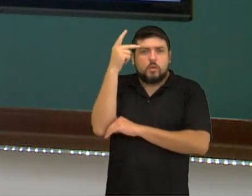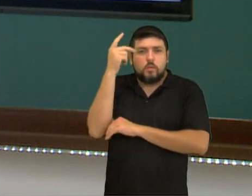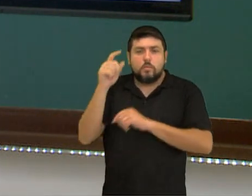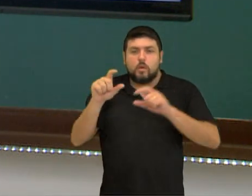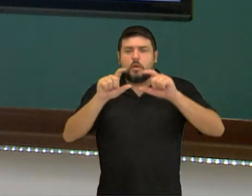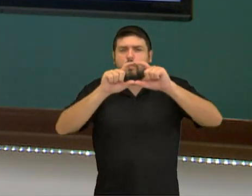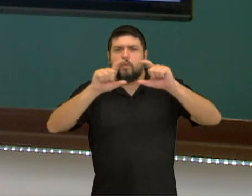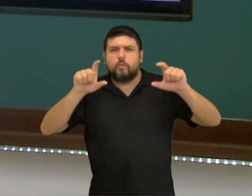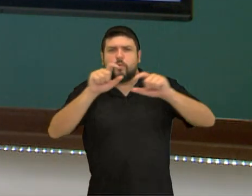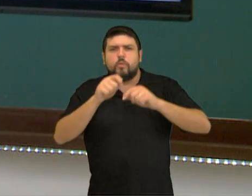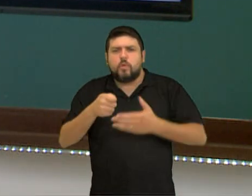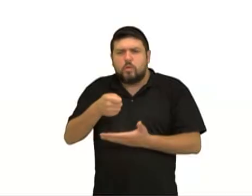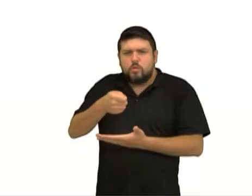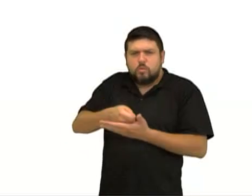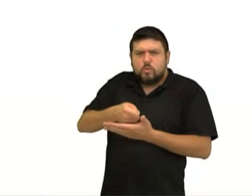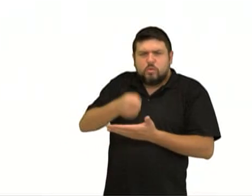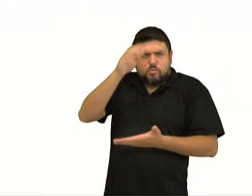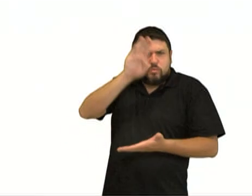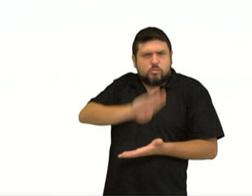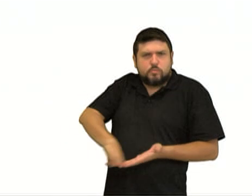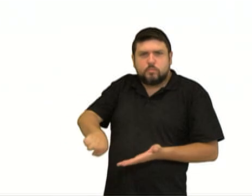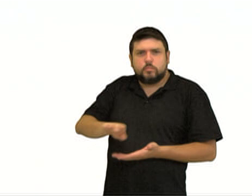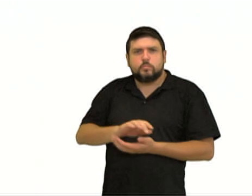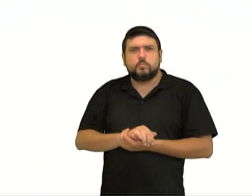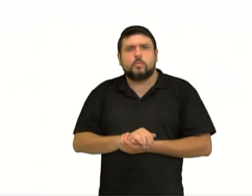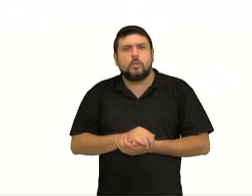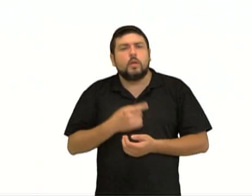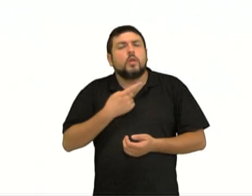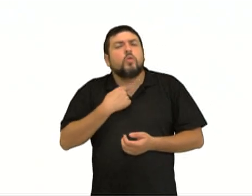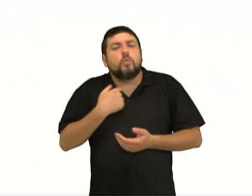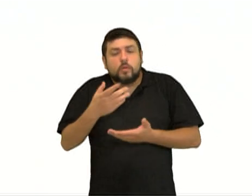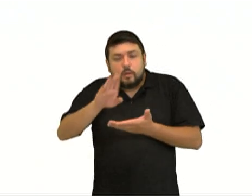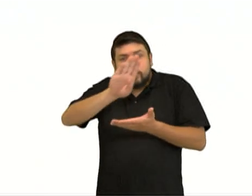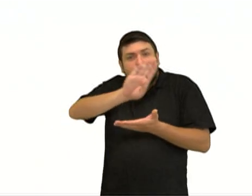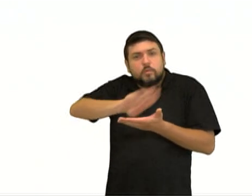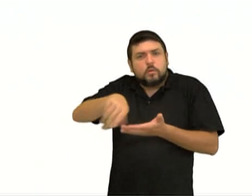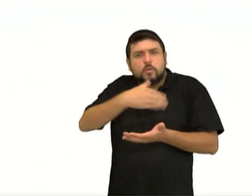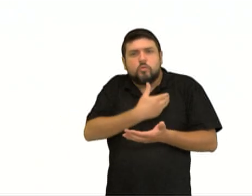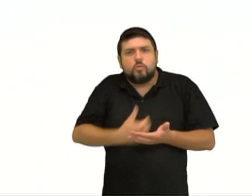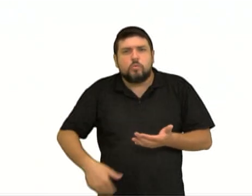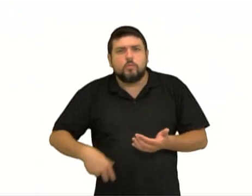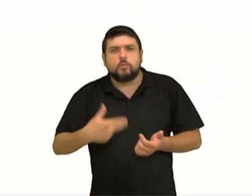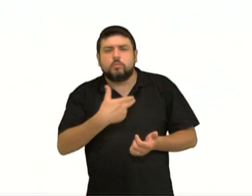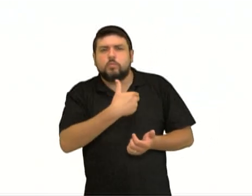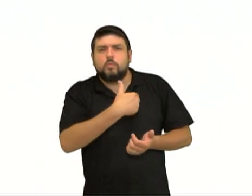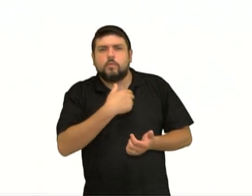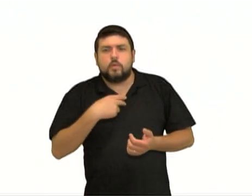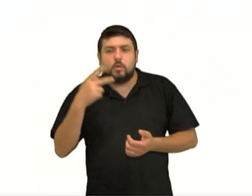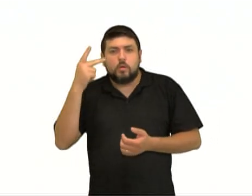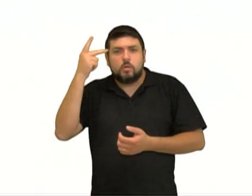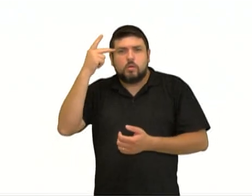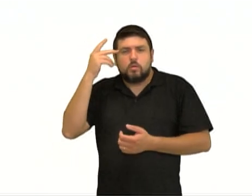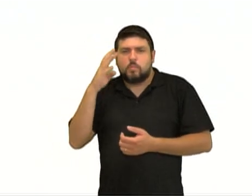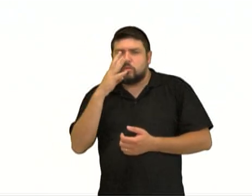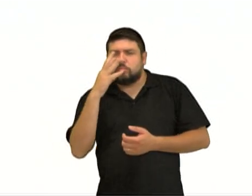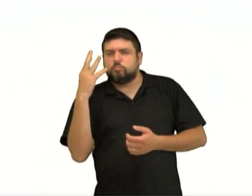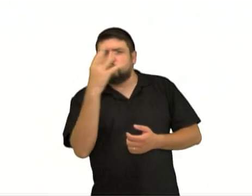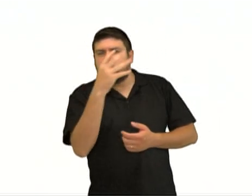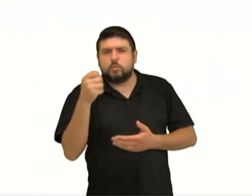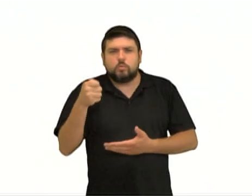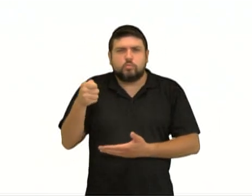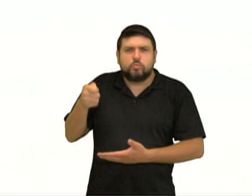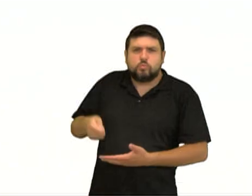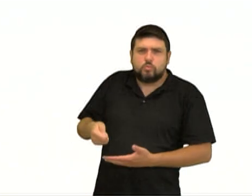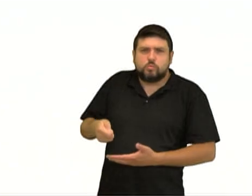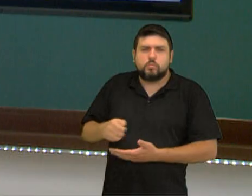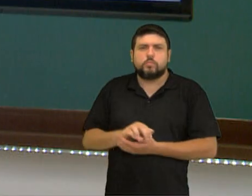a ditadura, mostrando a intenção então de tirar o governo do Getúlio Vargas, que São Paulo acusava de ser uma ditadura.